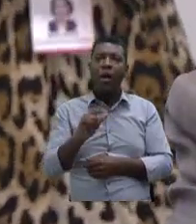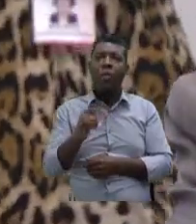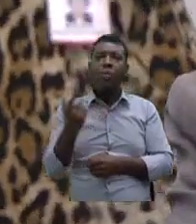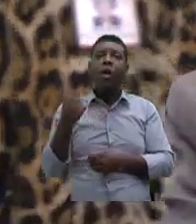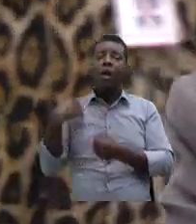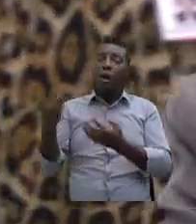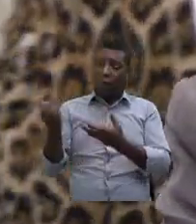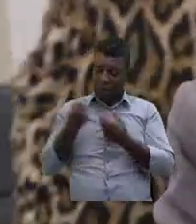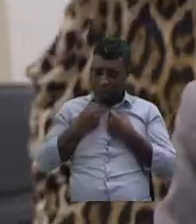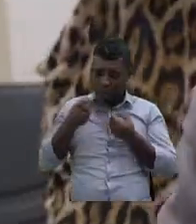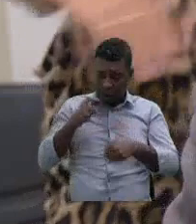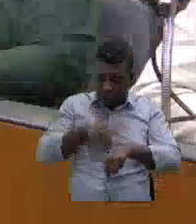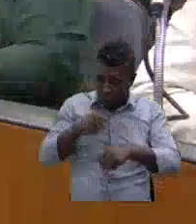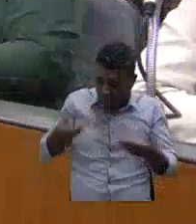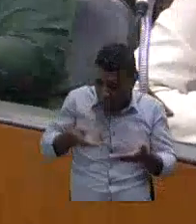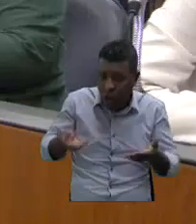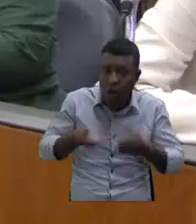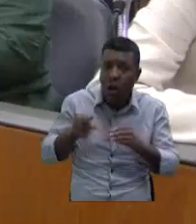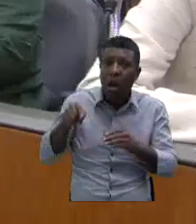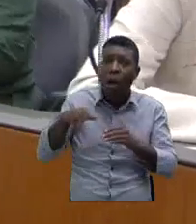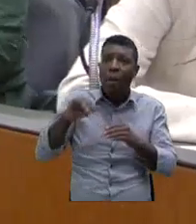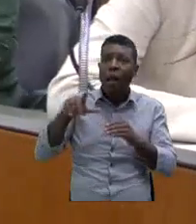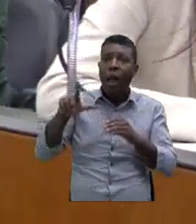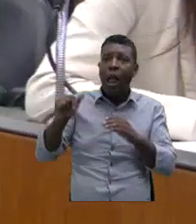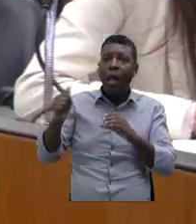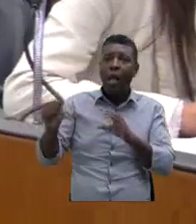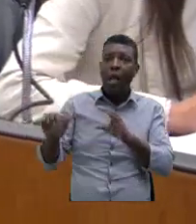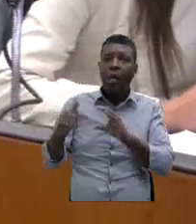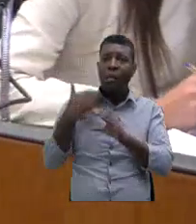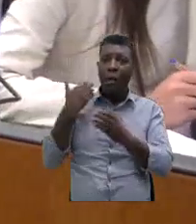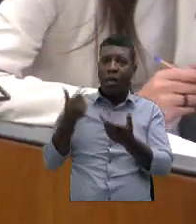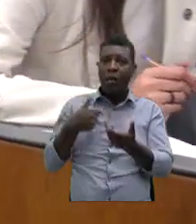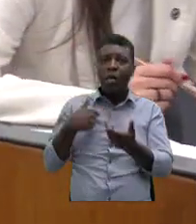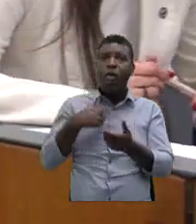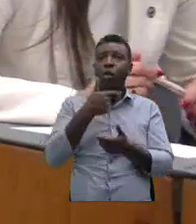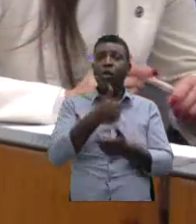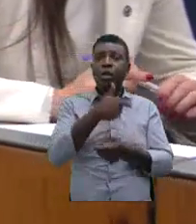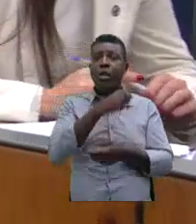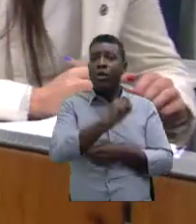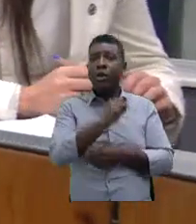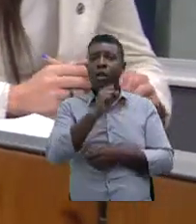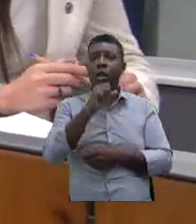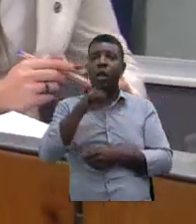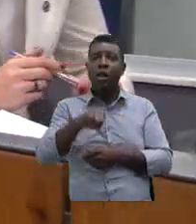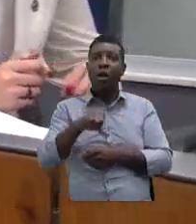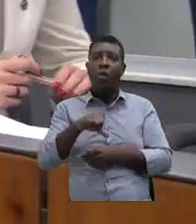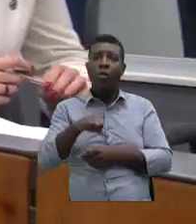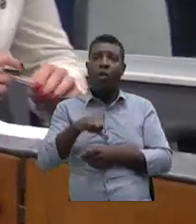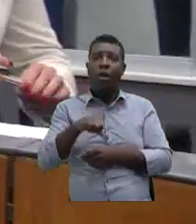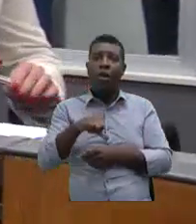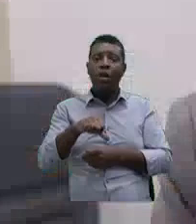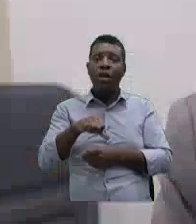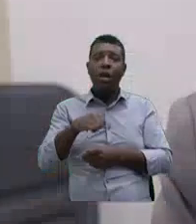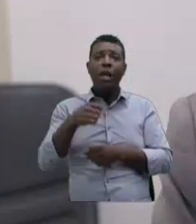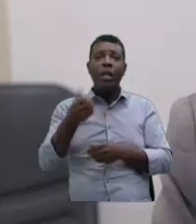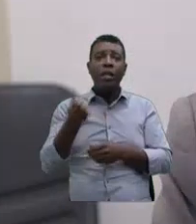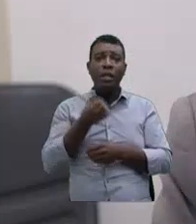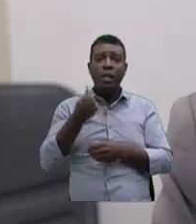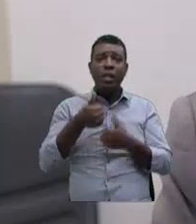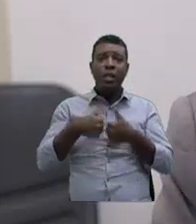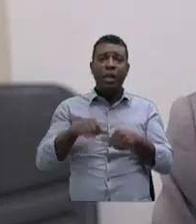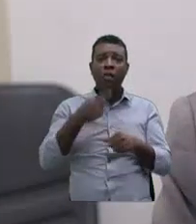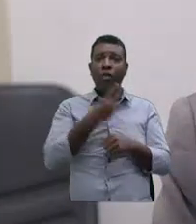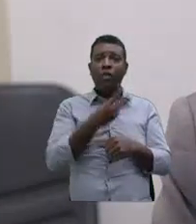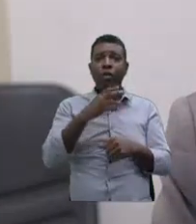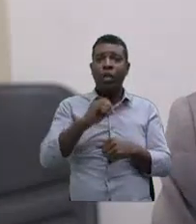mandou, a posicionamento da Lei Paulo Gustavo, 289 municípios. Na sexta-feira estava 210, então, no final de